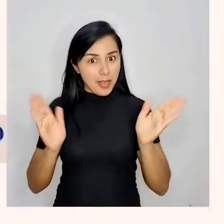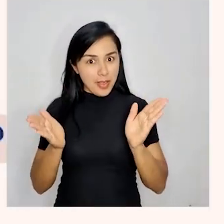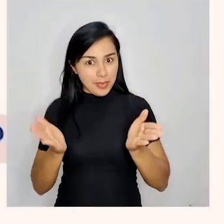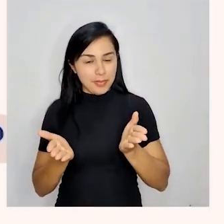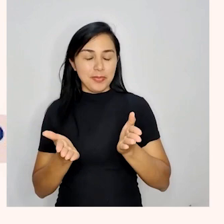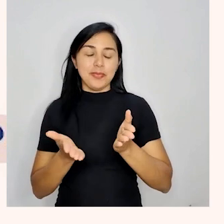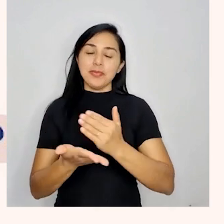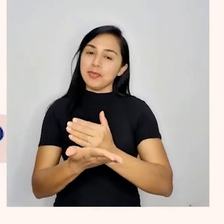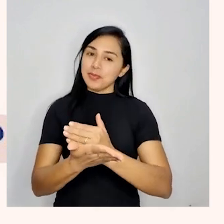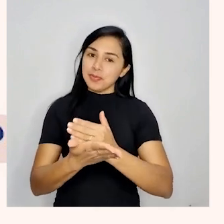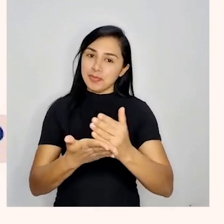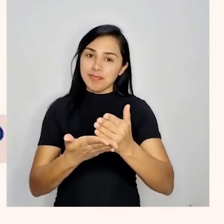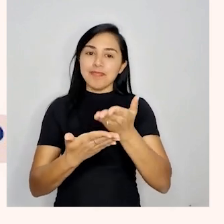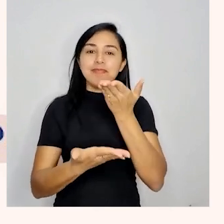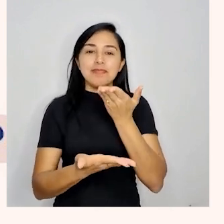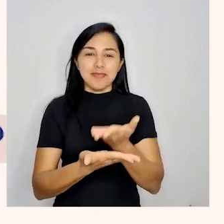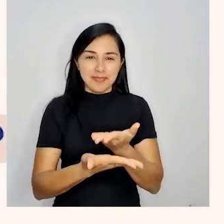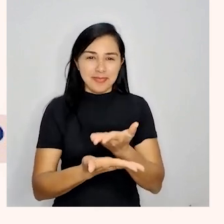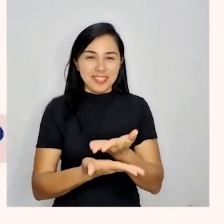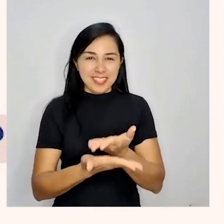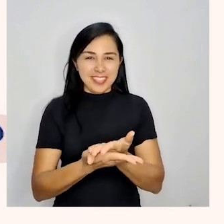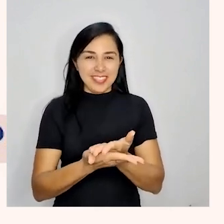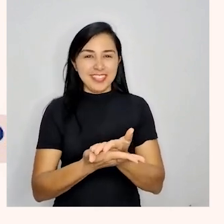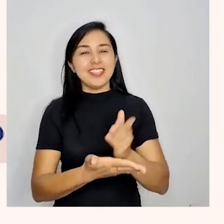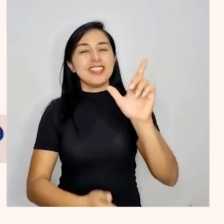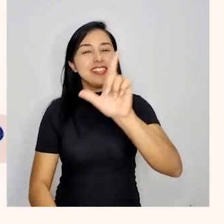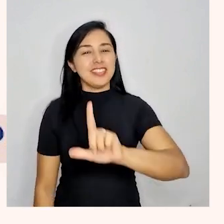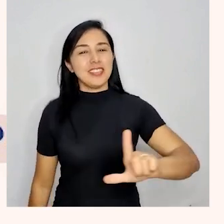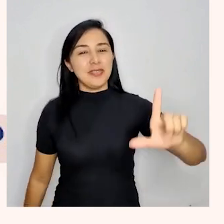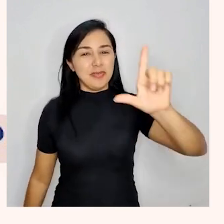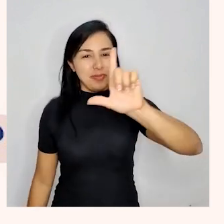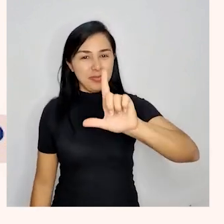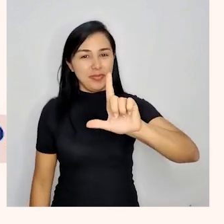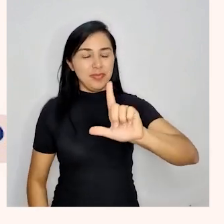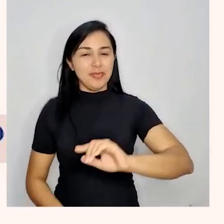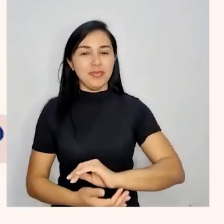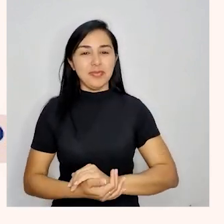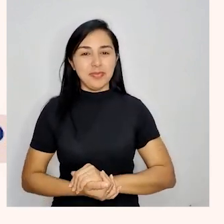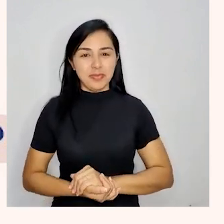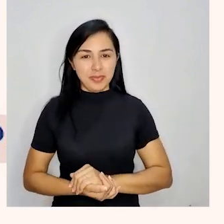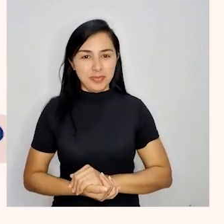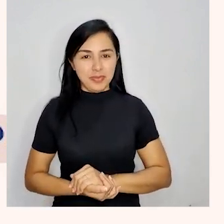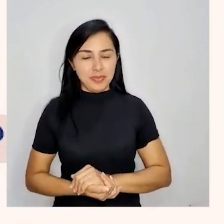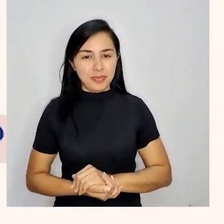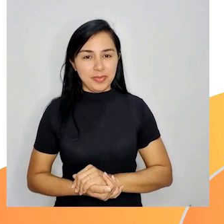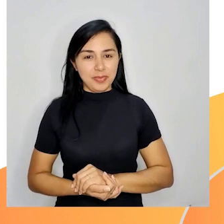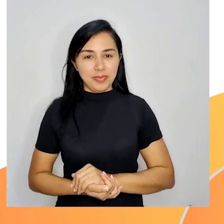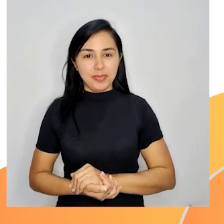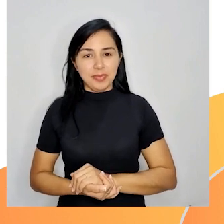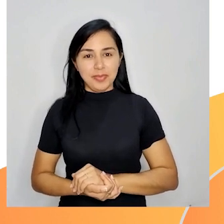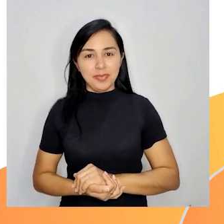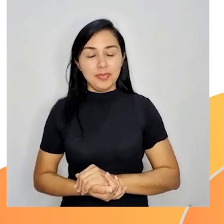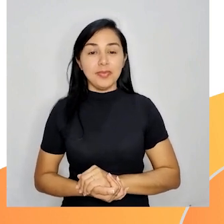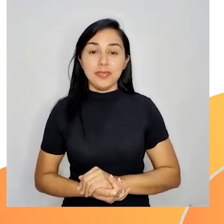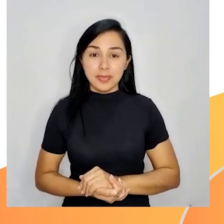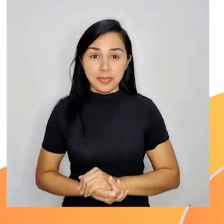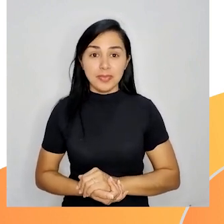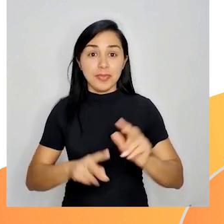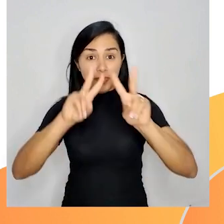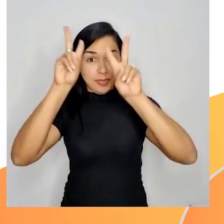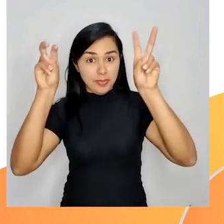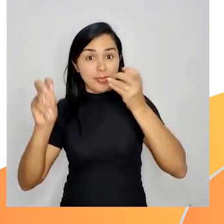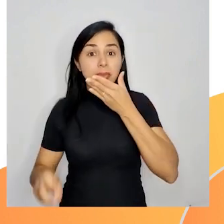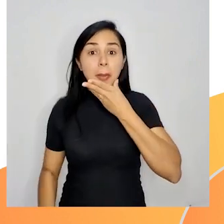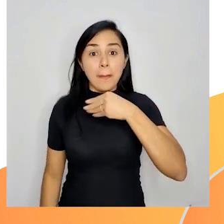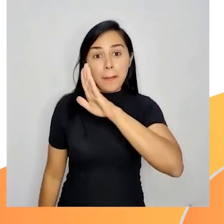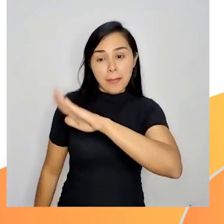conversa e vamos começar de fato a nossa aula de literatura. Meninos Carvoeiros